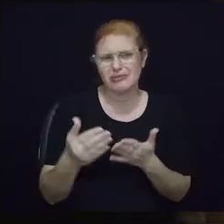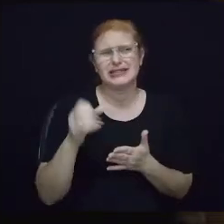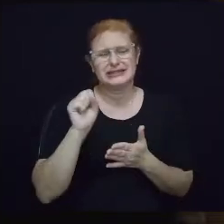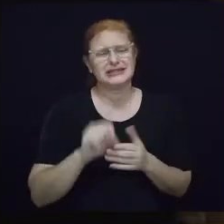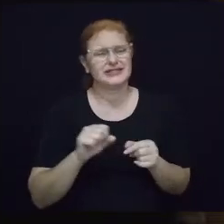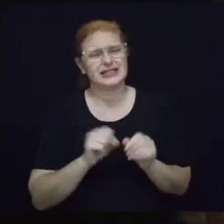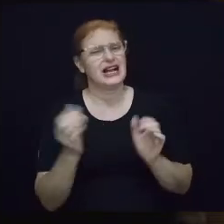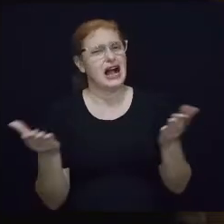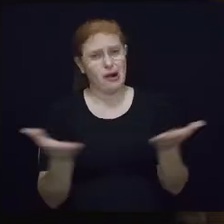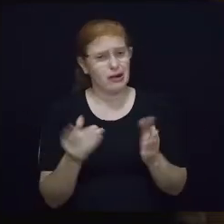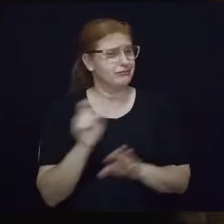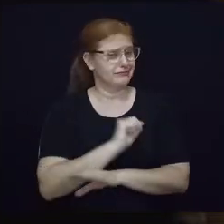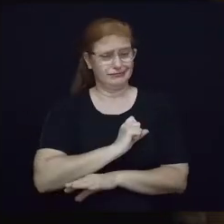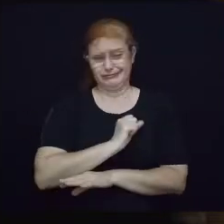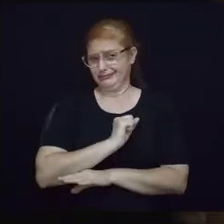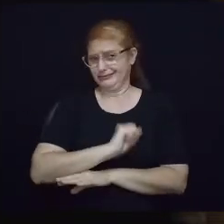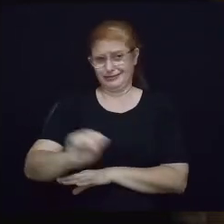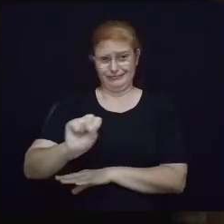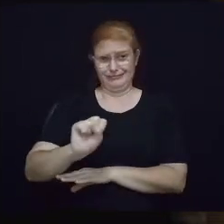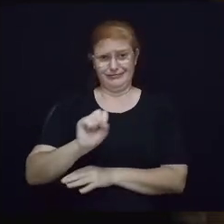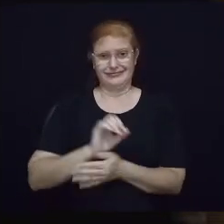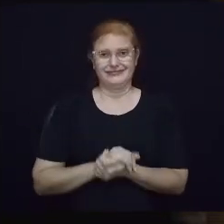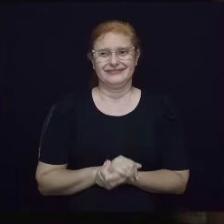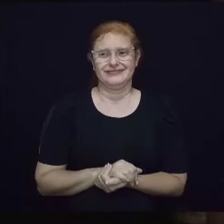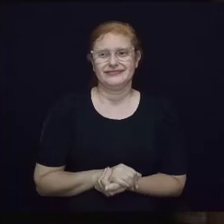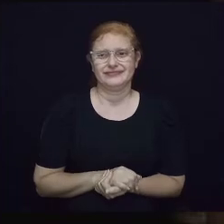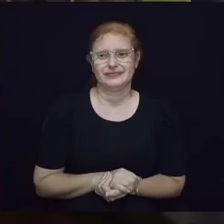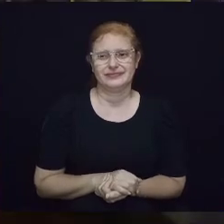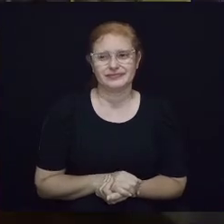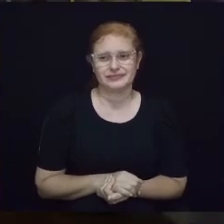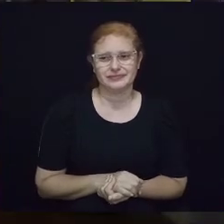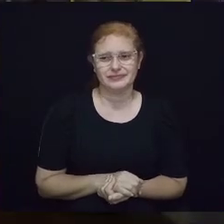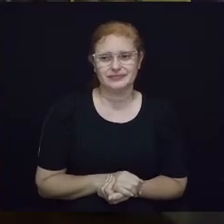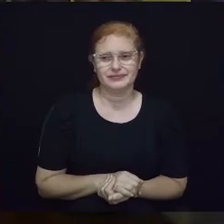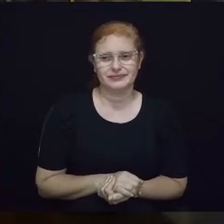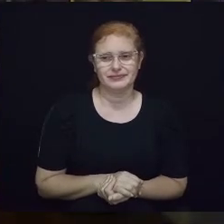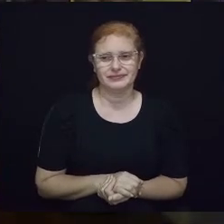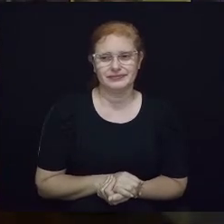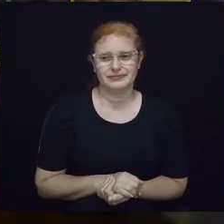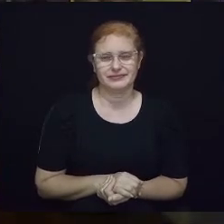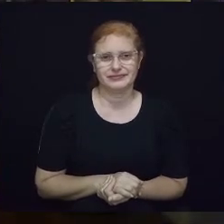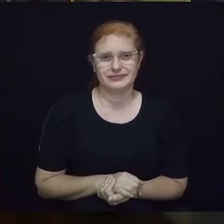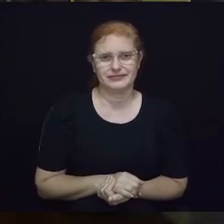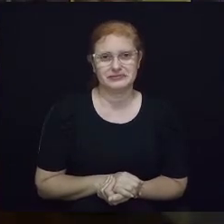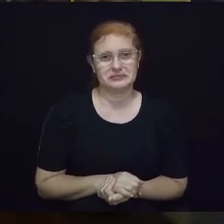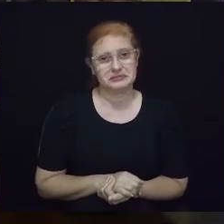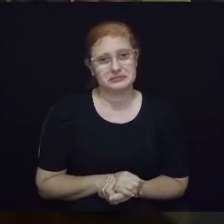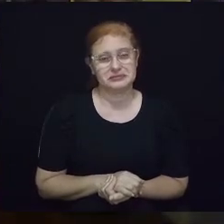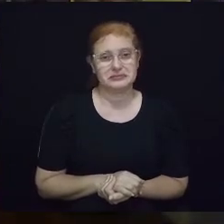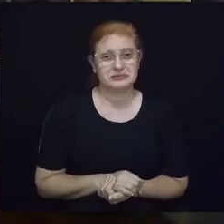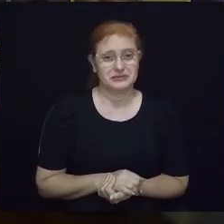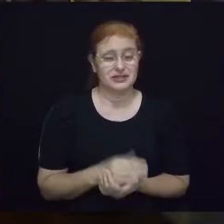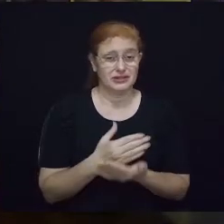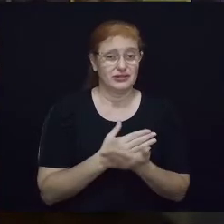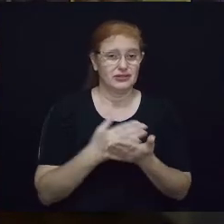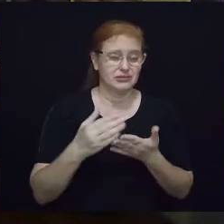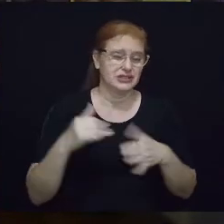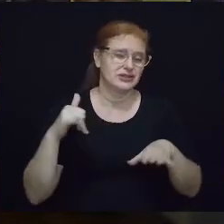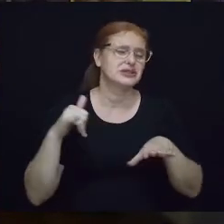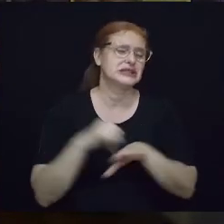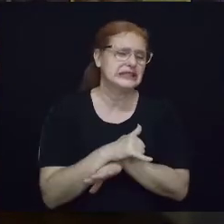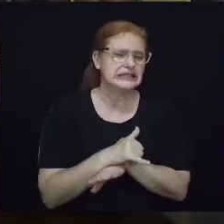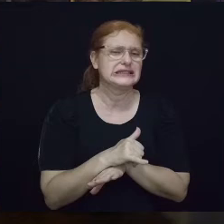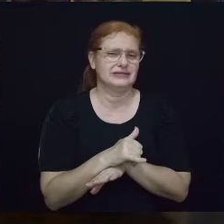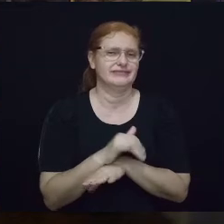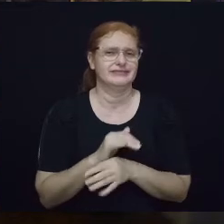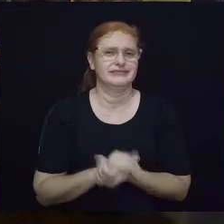agora não. Uma peça, nunca foi a partir de uma peça, uma madeira que aparece. No início acontecia essa